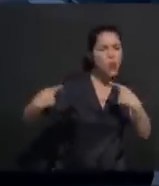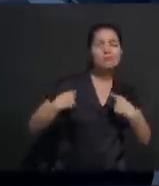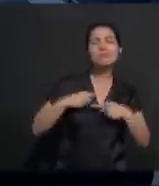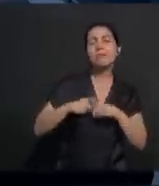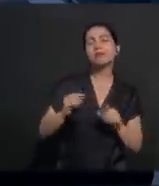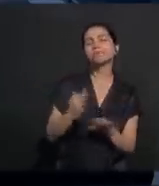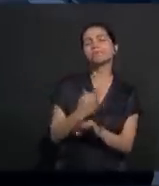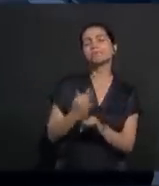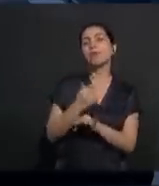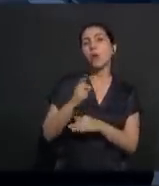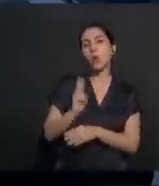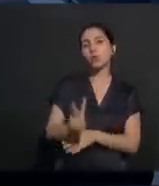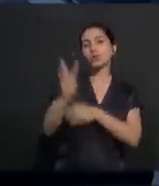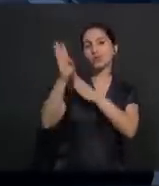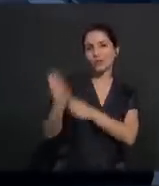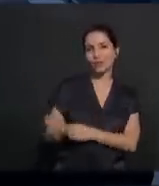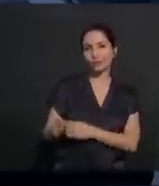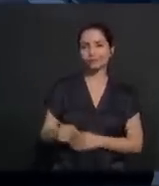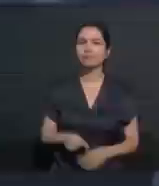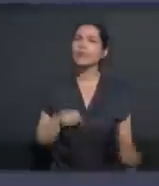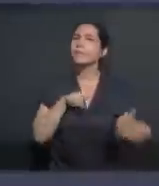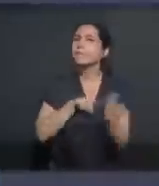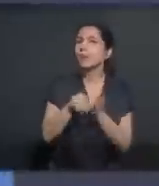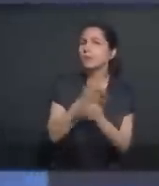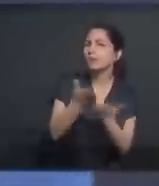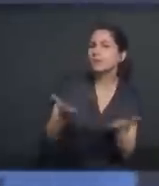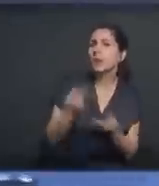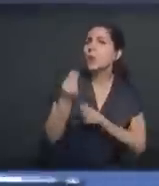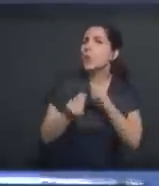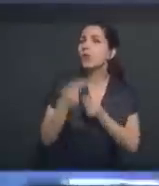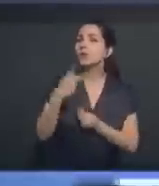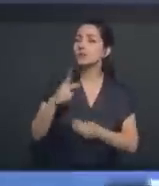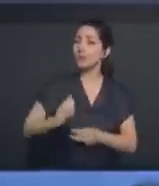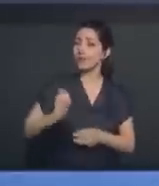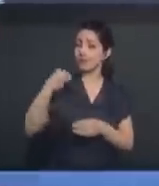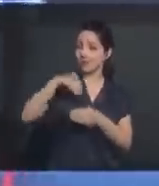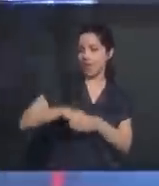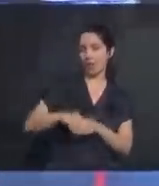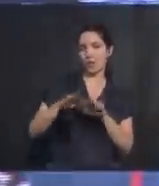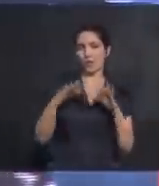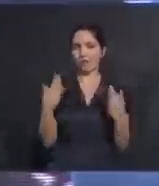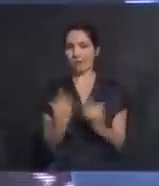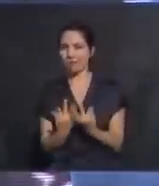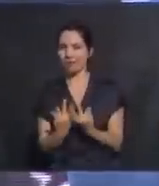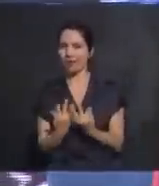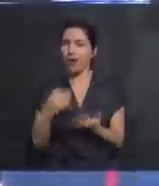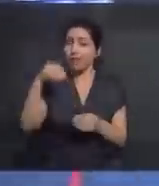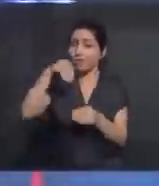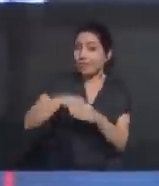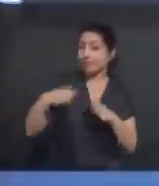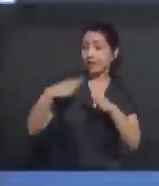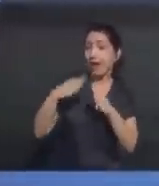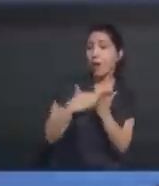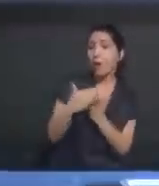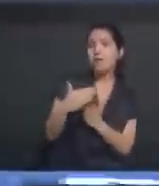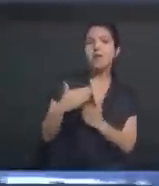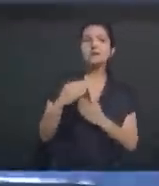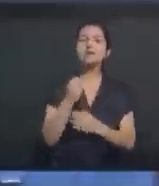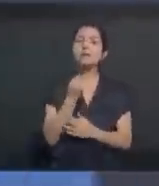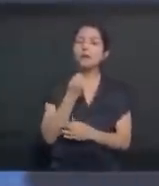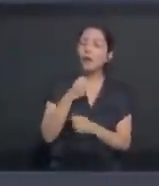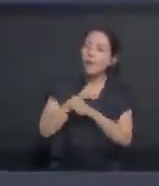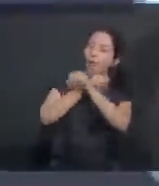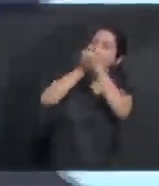Como é que você tem sido dentro de casa? Dentro de casa é onde começa tudo. É nas tarefas do lar, é no bom dia, é